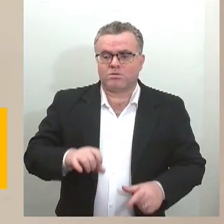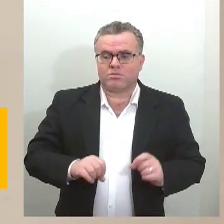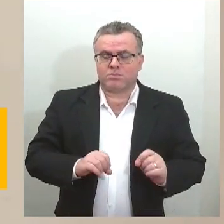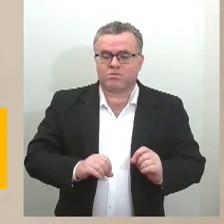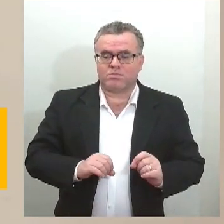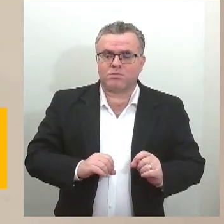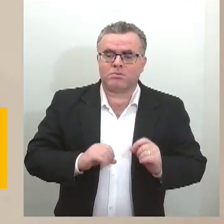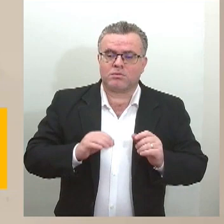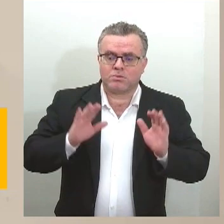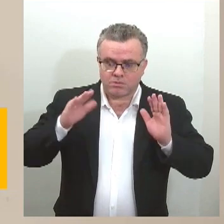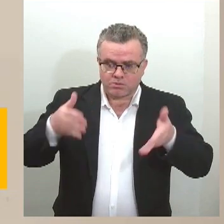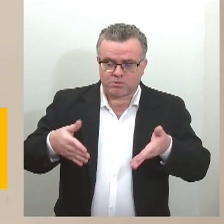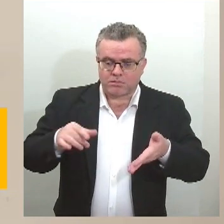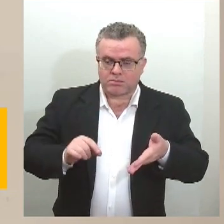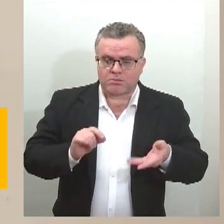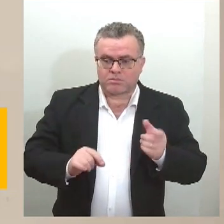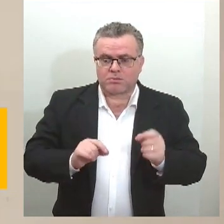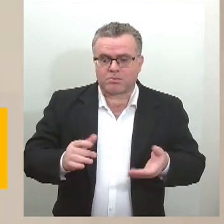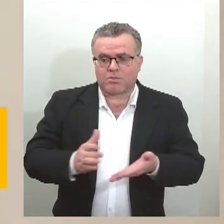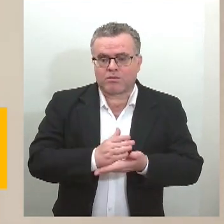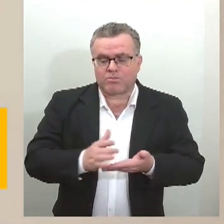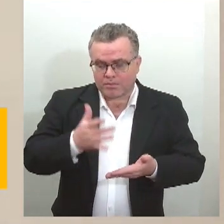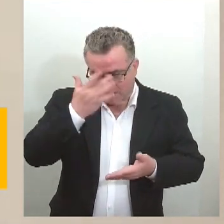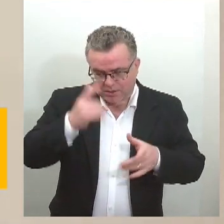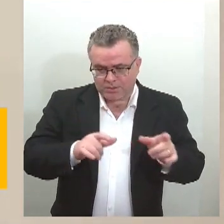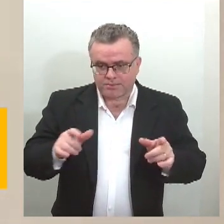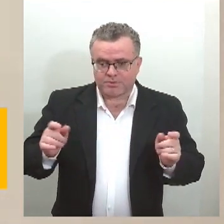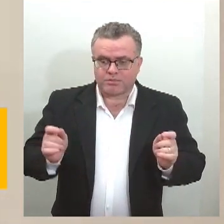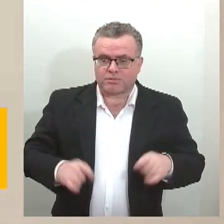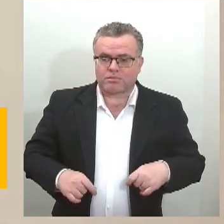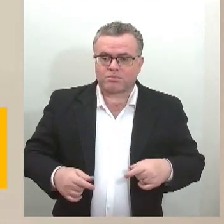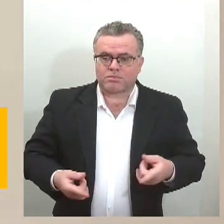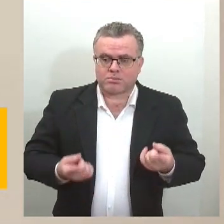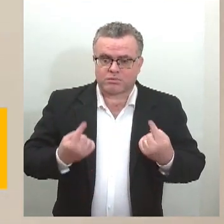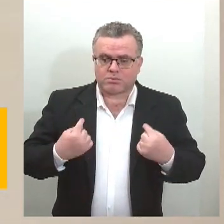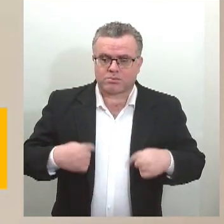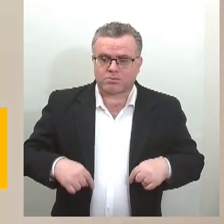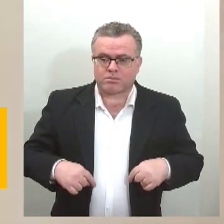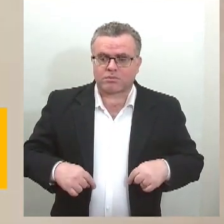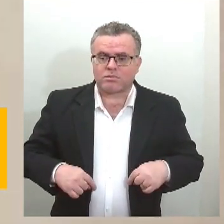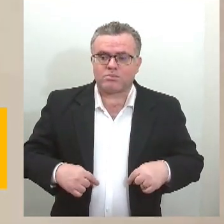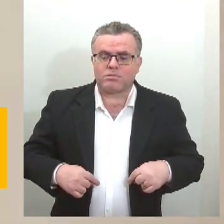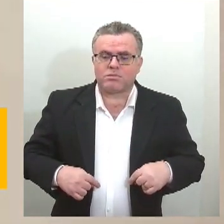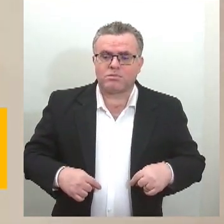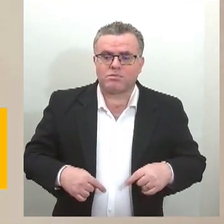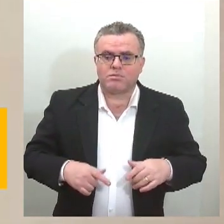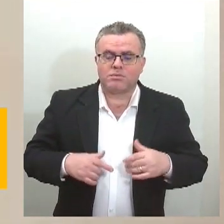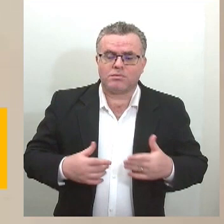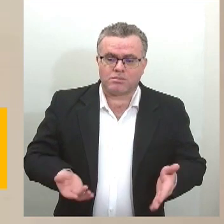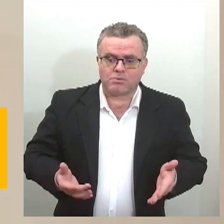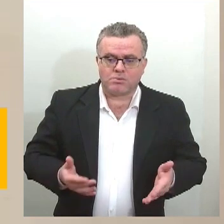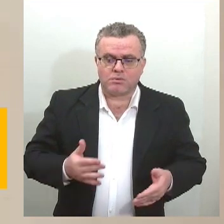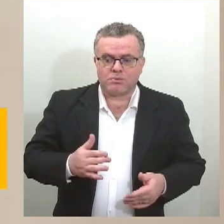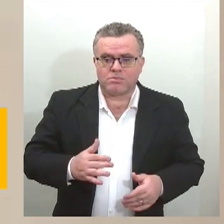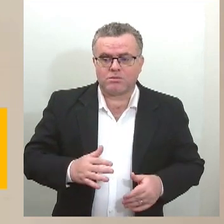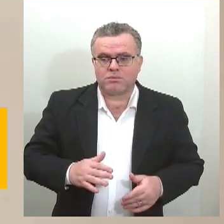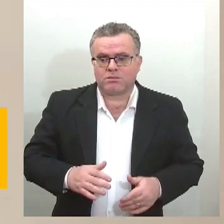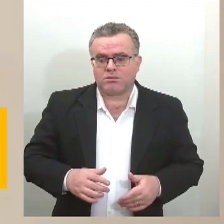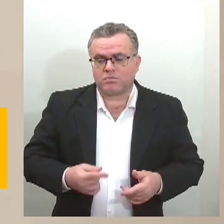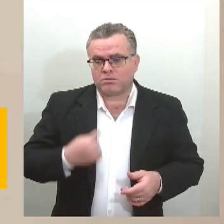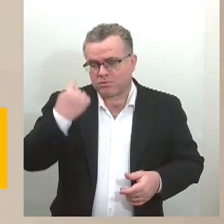específicos. Algumas pessoas podem apresentar uma lesão no dorso, né, na maçã do rosto, em forma de asa de borboleta,